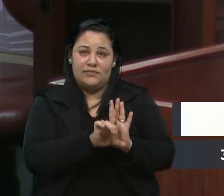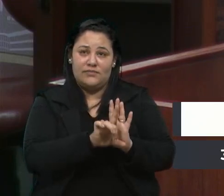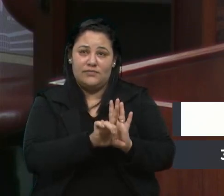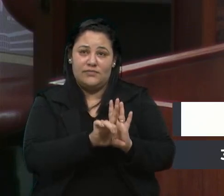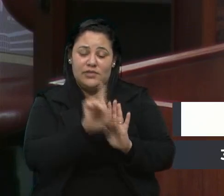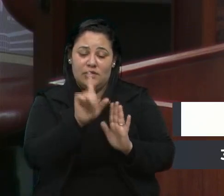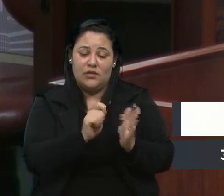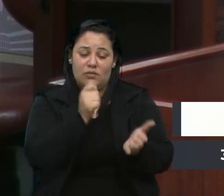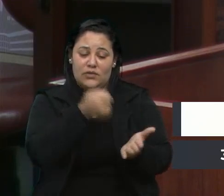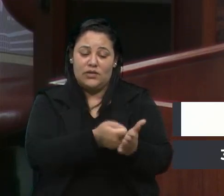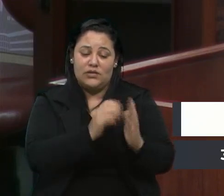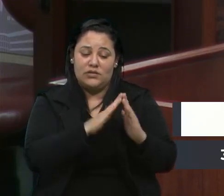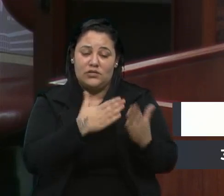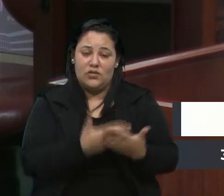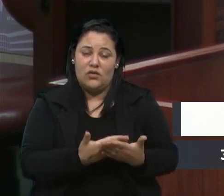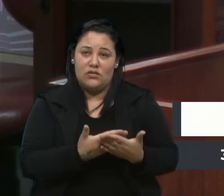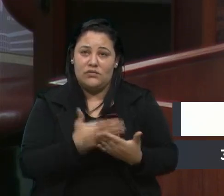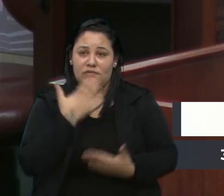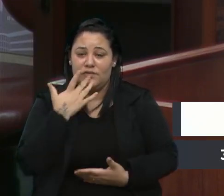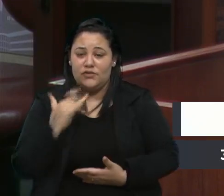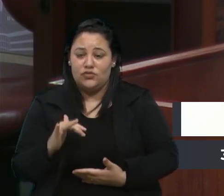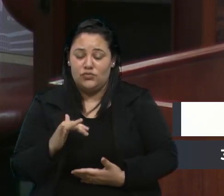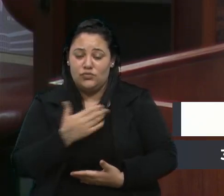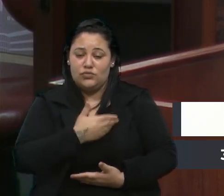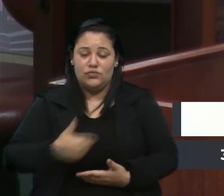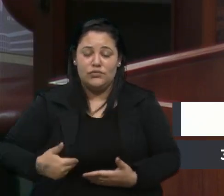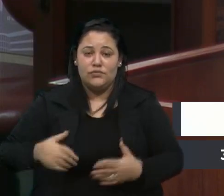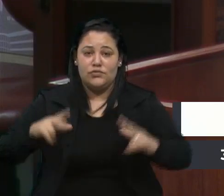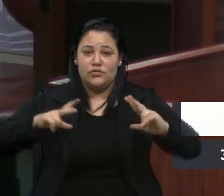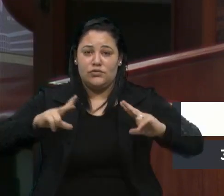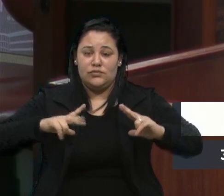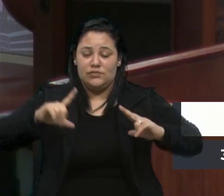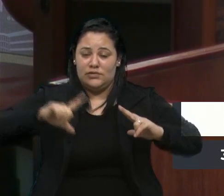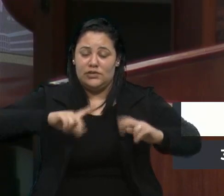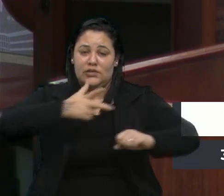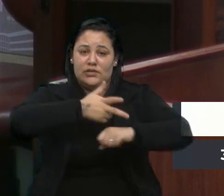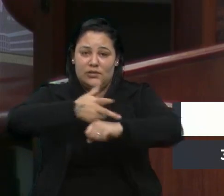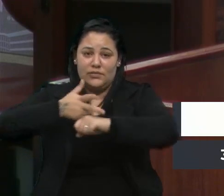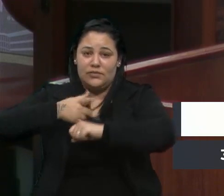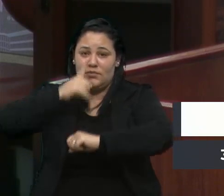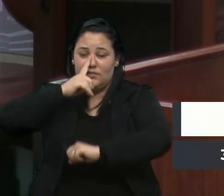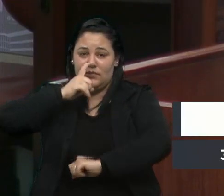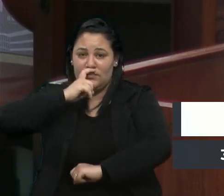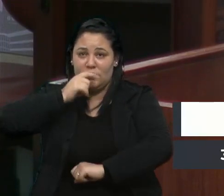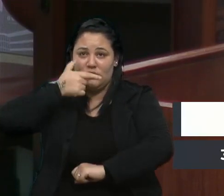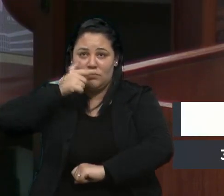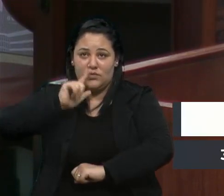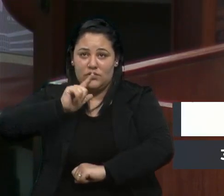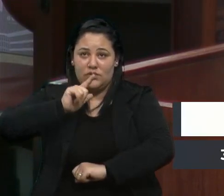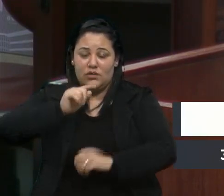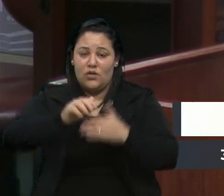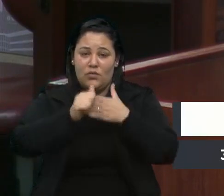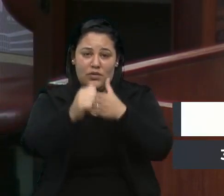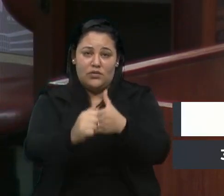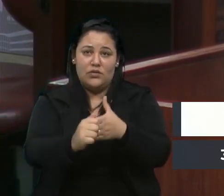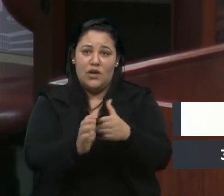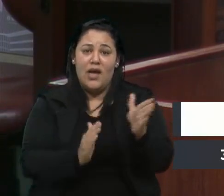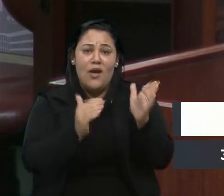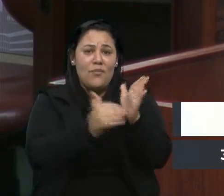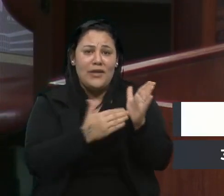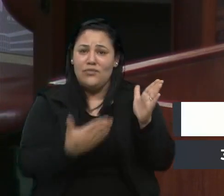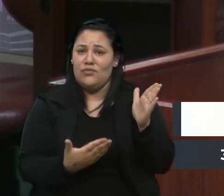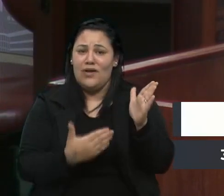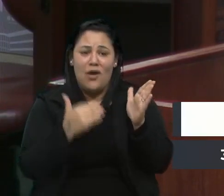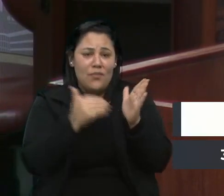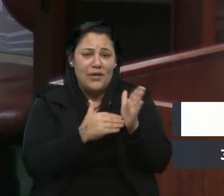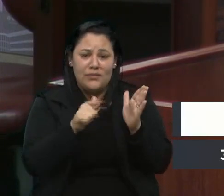as escolas infantis, tanto pública quanto privada, a terem câmaras para os pais poderem acompanhar. No mínimo isso, essa casa